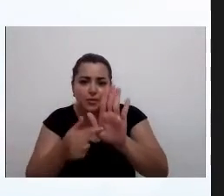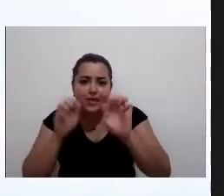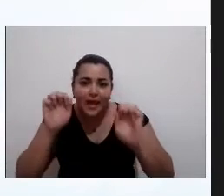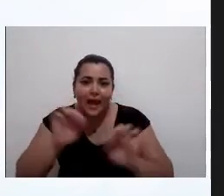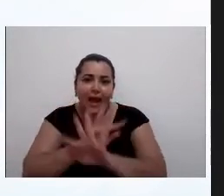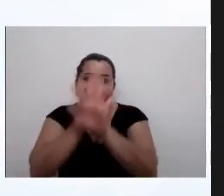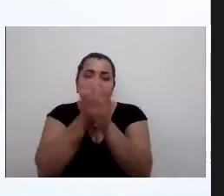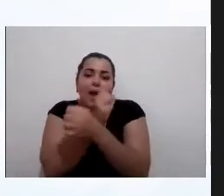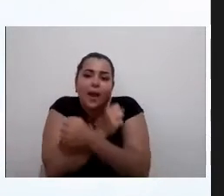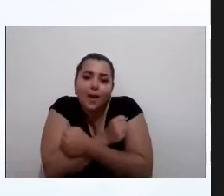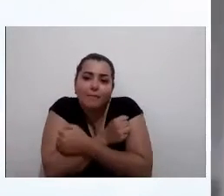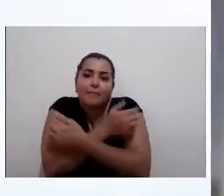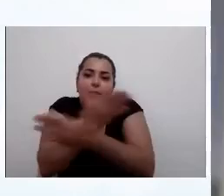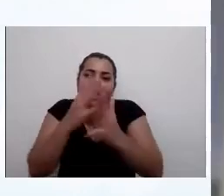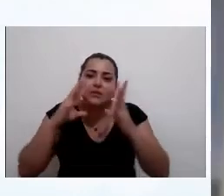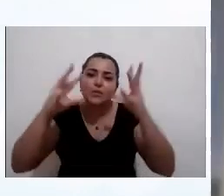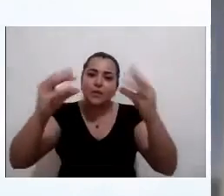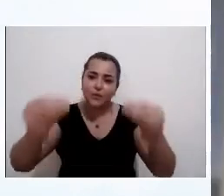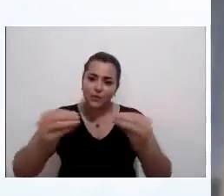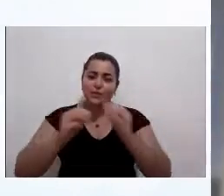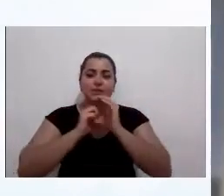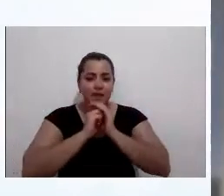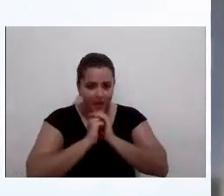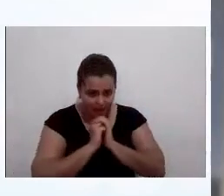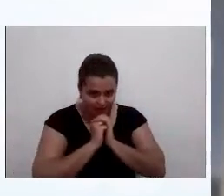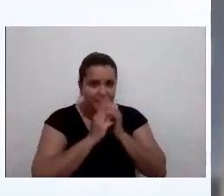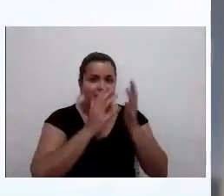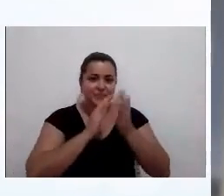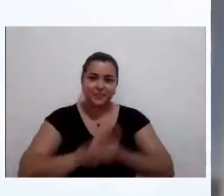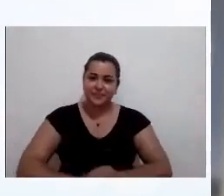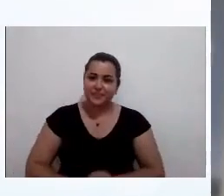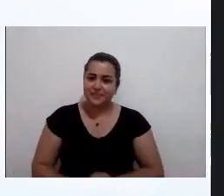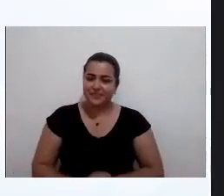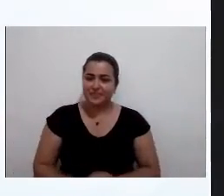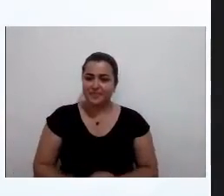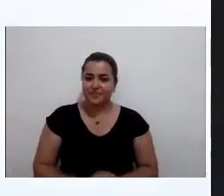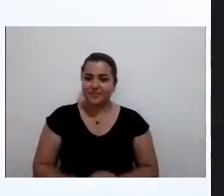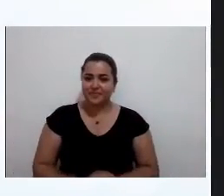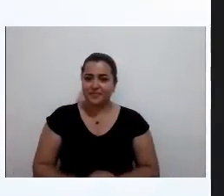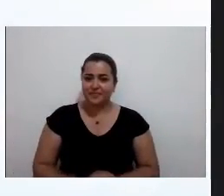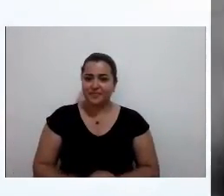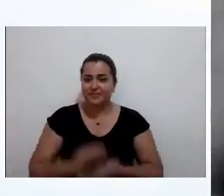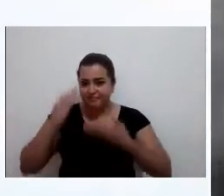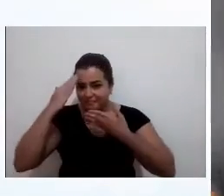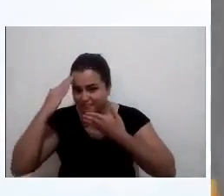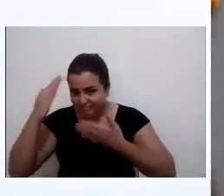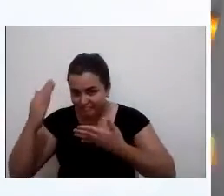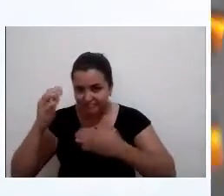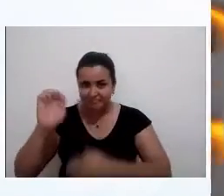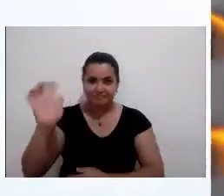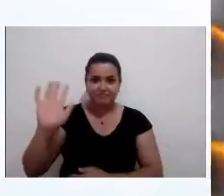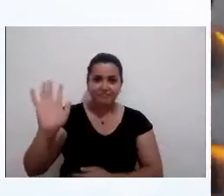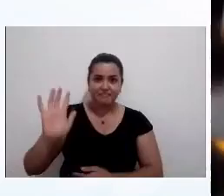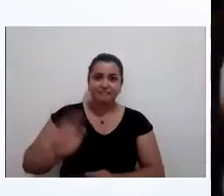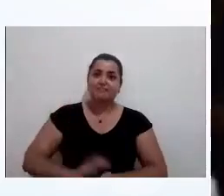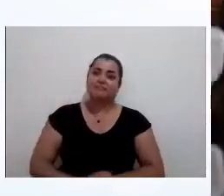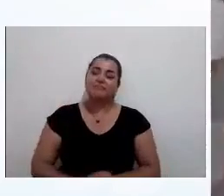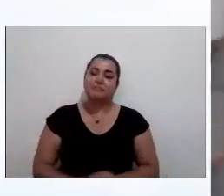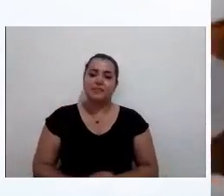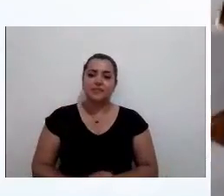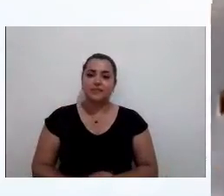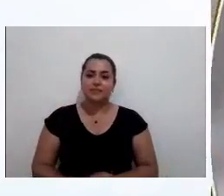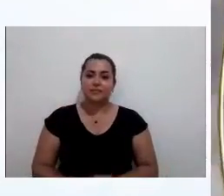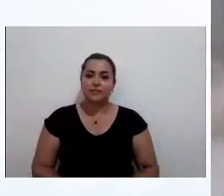todos do sindicato aí. Amém. Para você também. Muito obrigada. Até a próxima. Obrigado. Tchau.